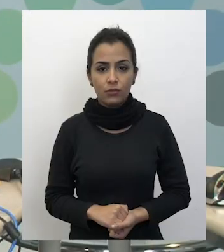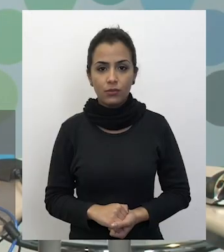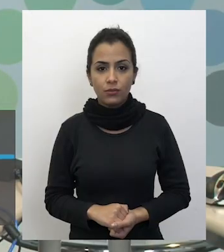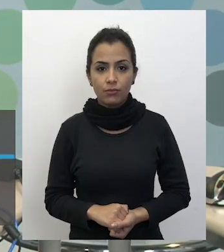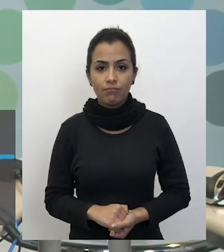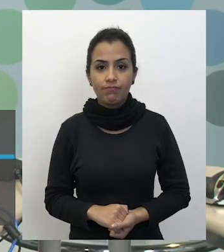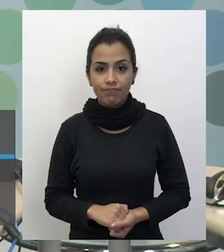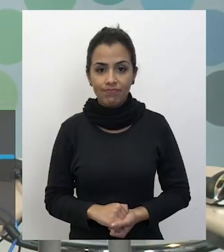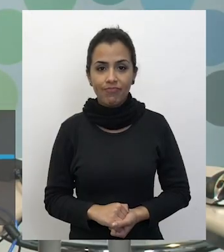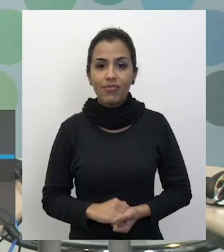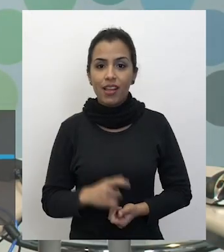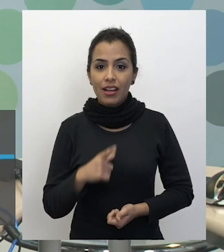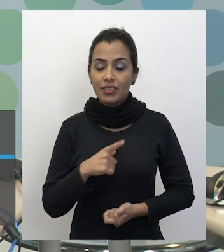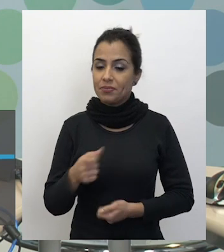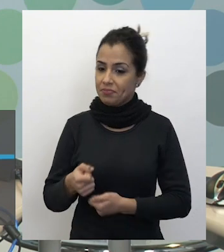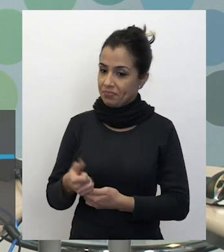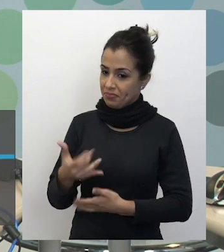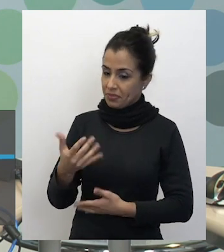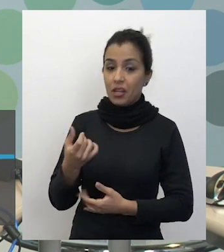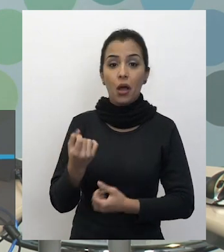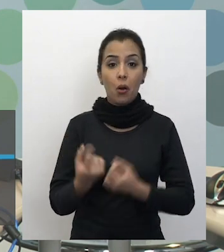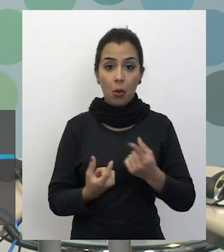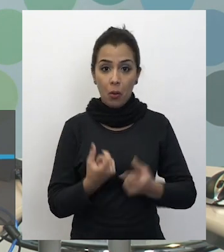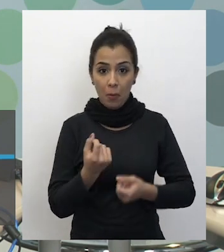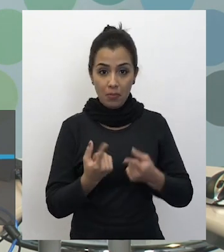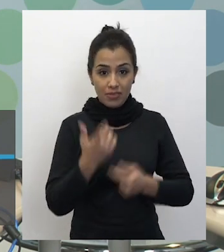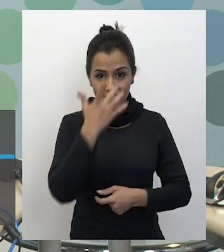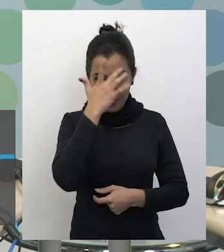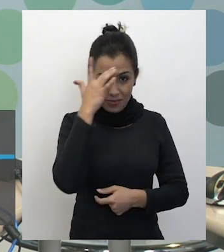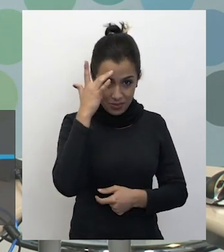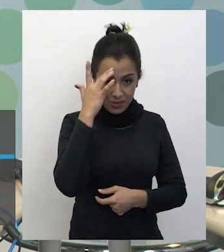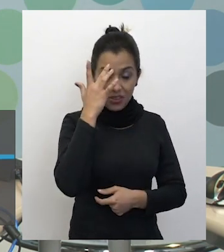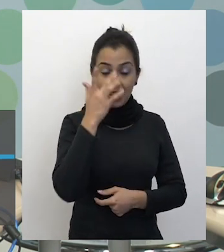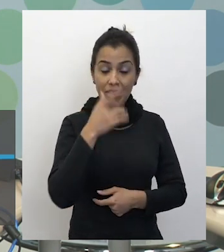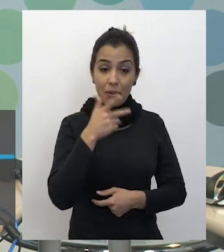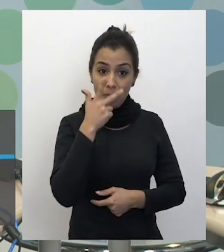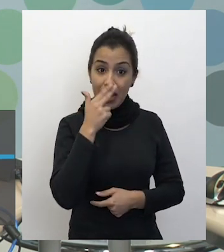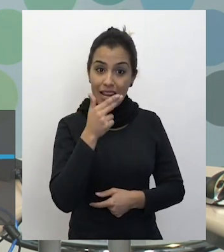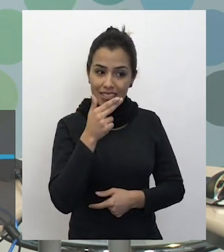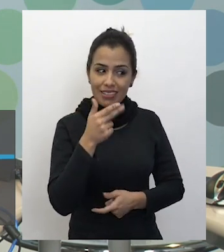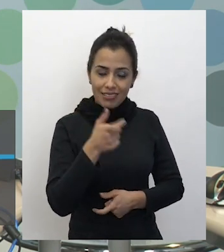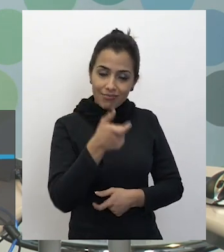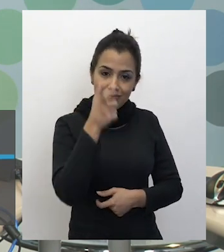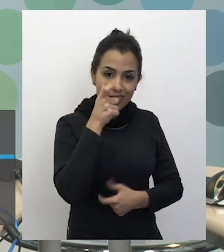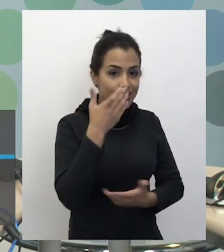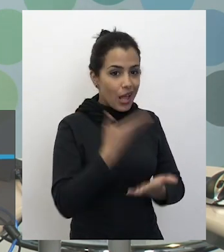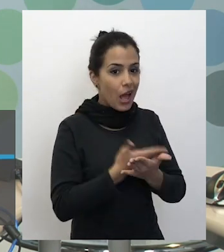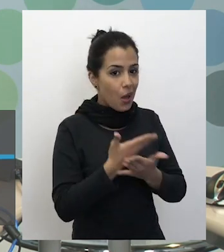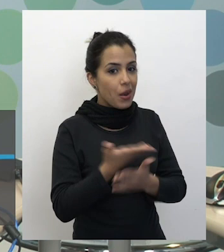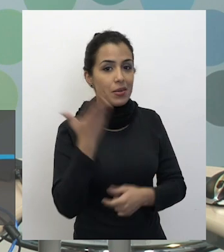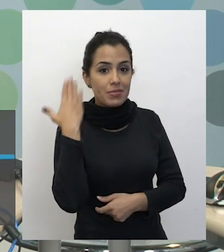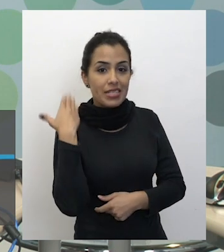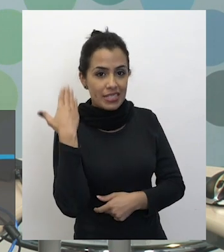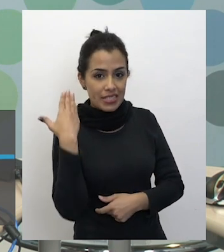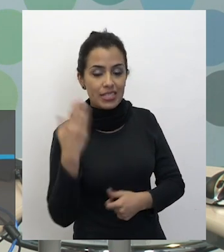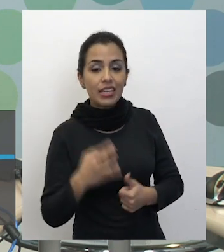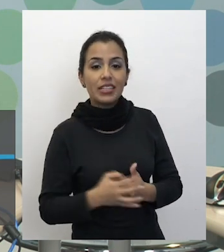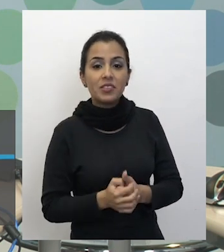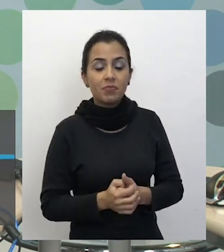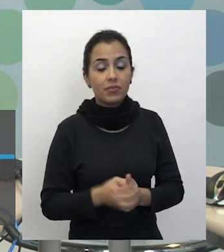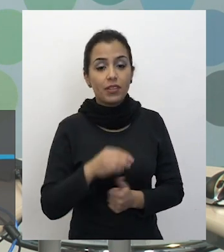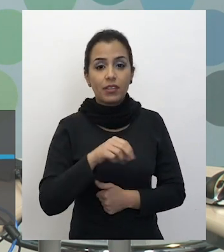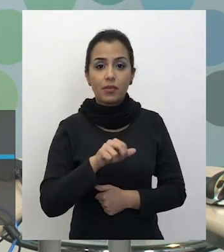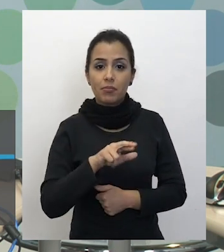Olha, nós temos aqui umas participações, o pessoal realmente tem demonstrado que assistiu a nossa aula passada. Olha, a Maria